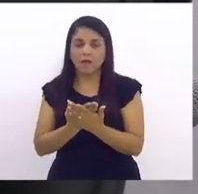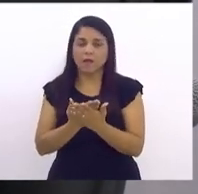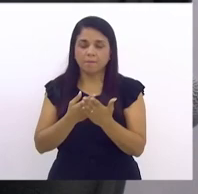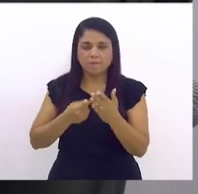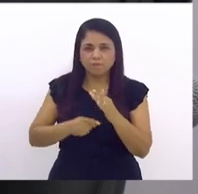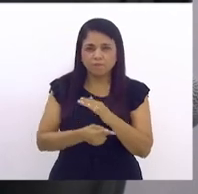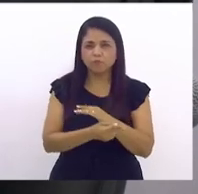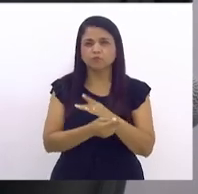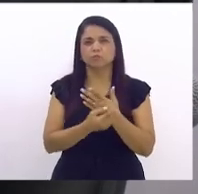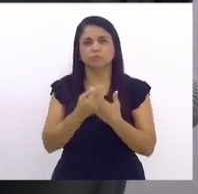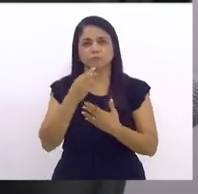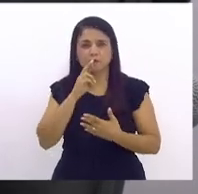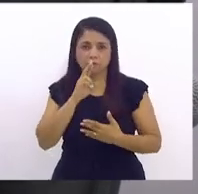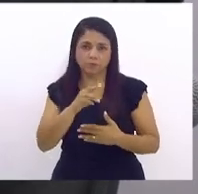me essa deputado. Me dá uma Paulo. Parte.